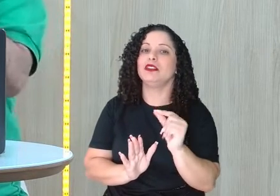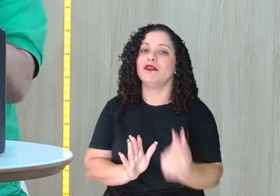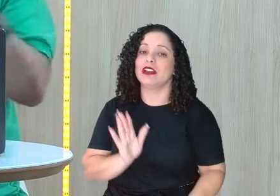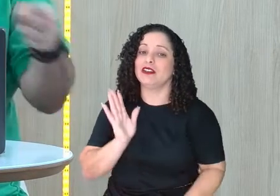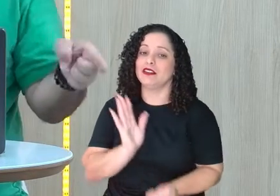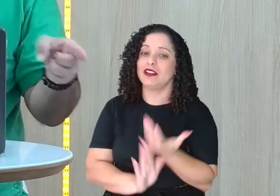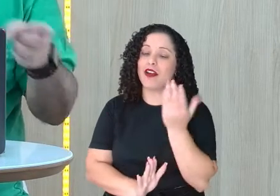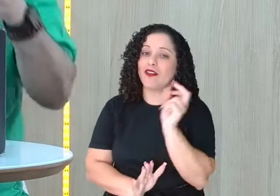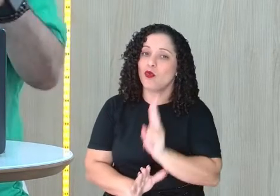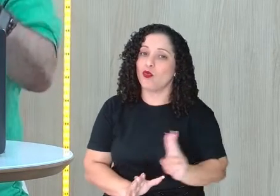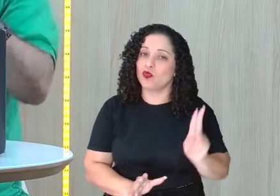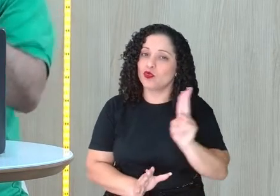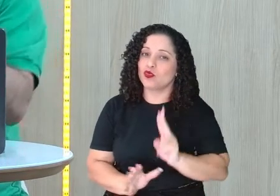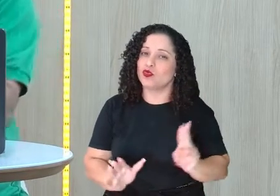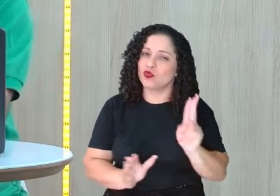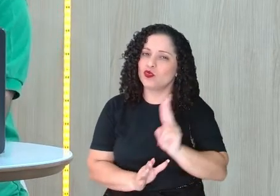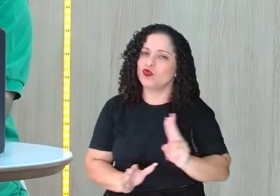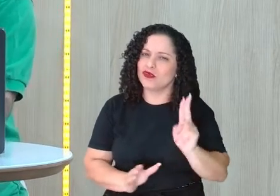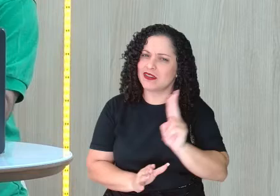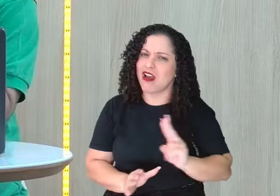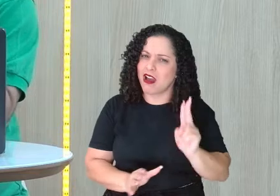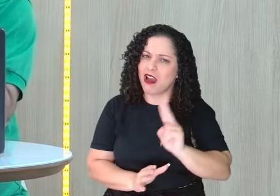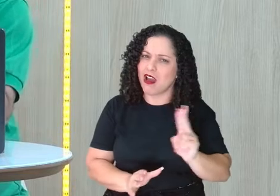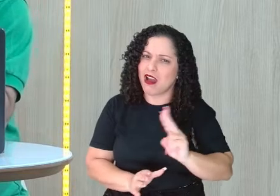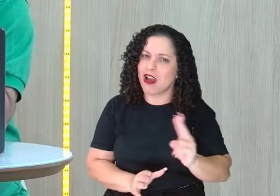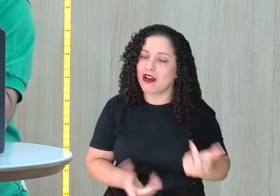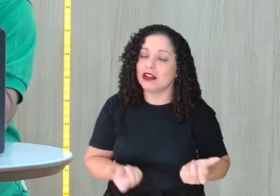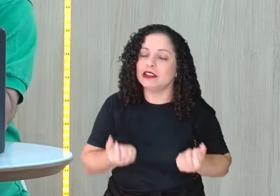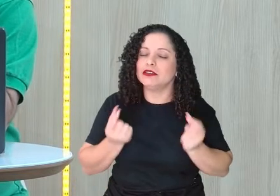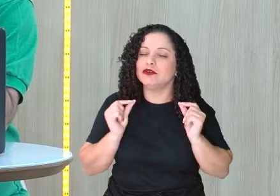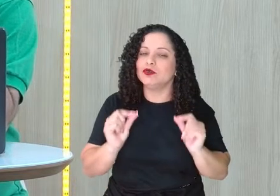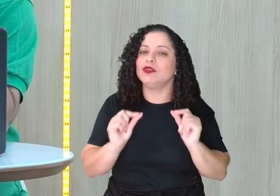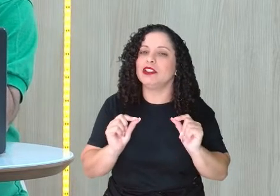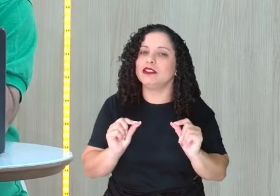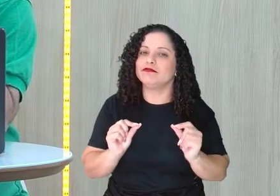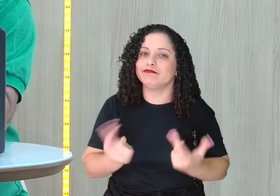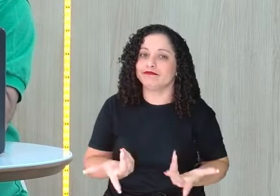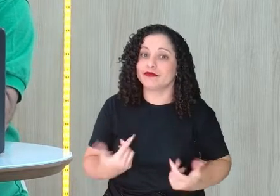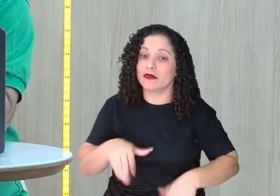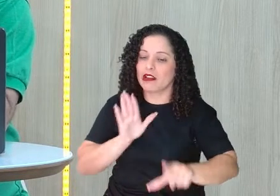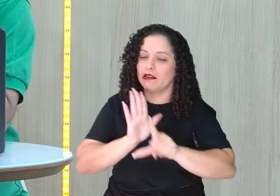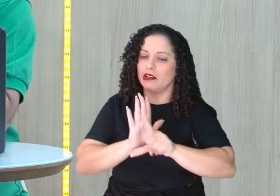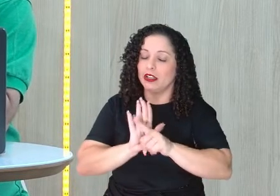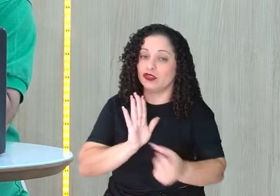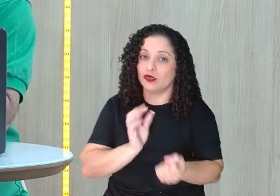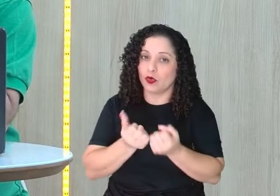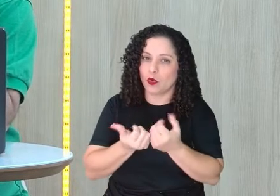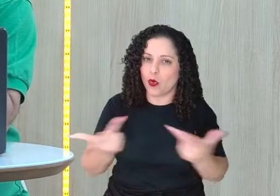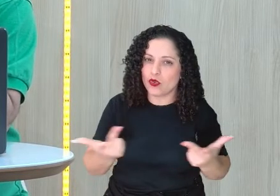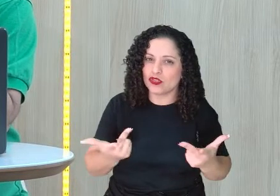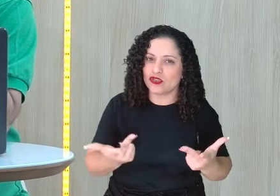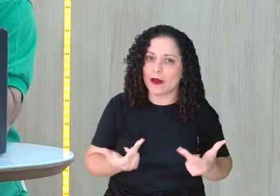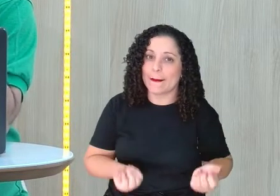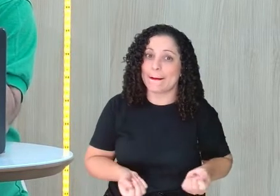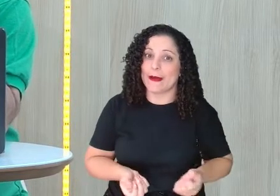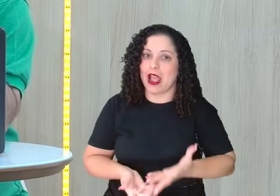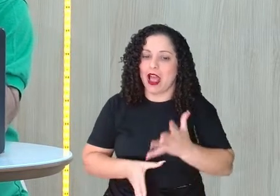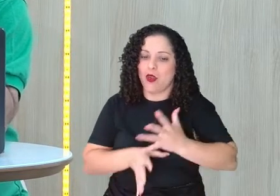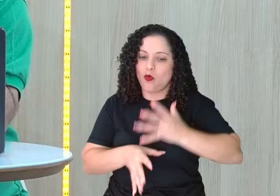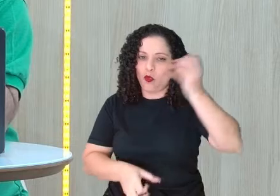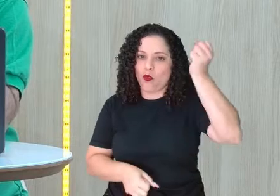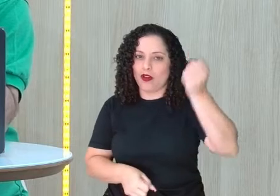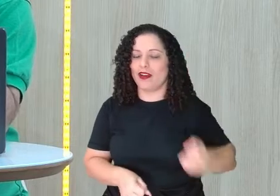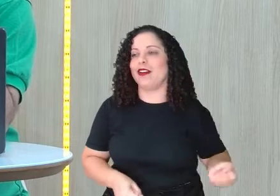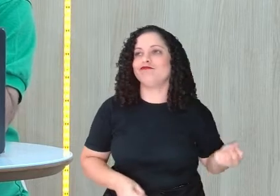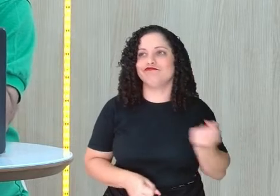metrópole sobre as colônias e vai tentar lucrar com isso. E nesse sentido, isso vai gerar a revolta, né, que vai